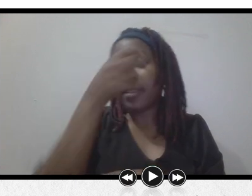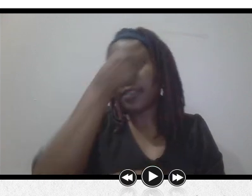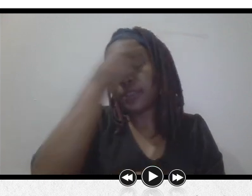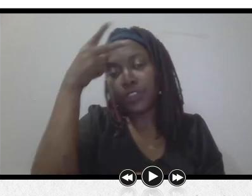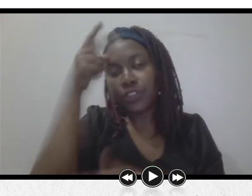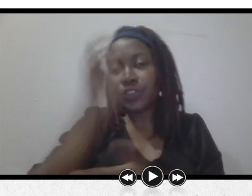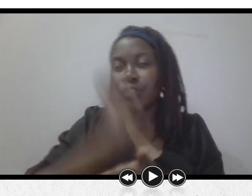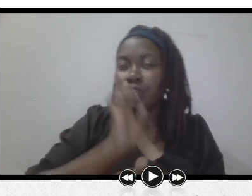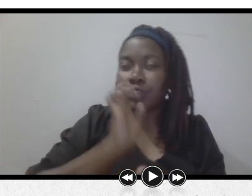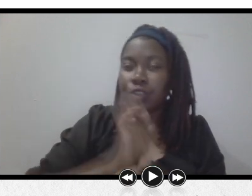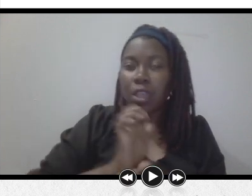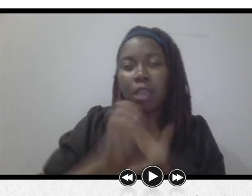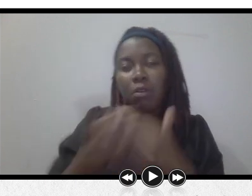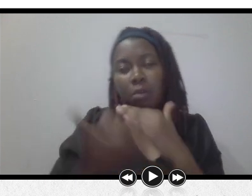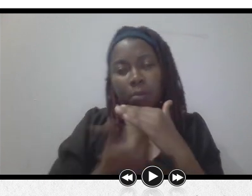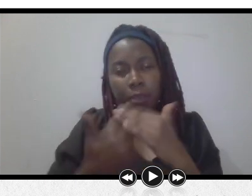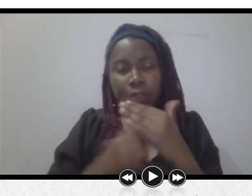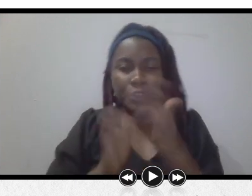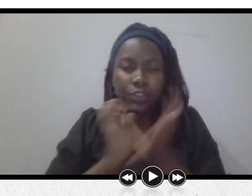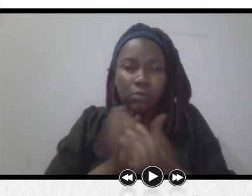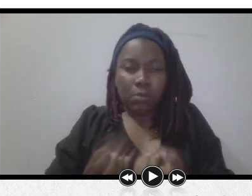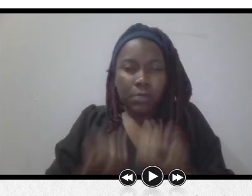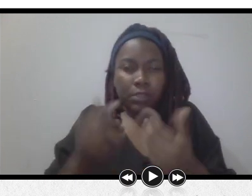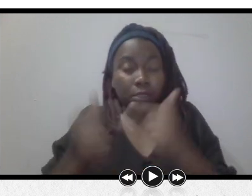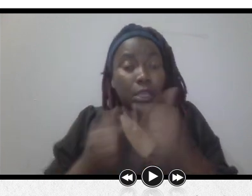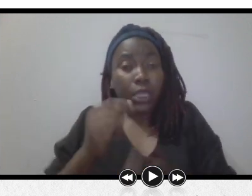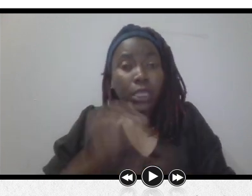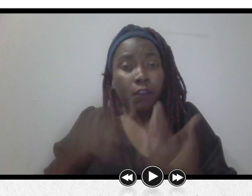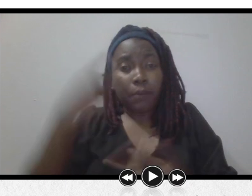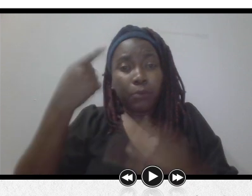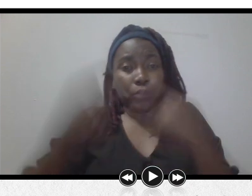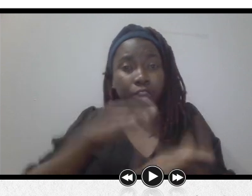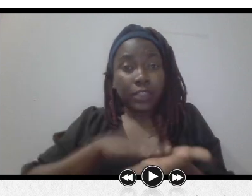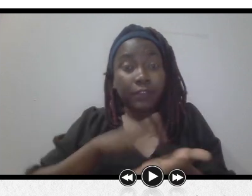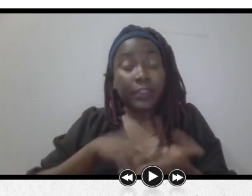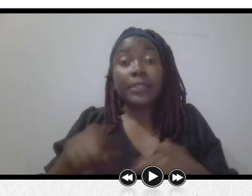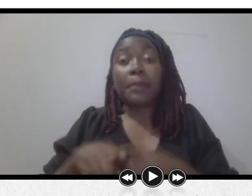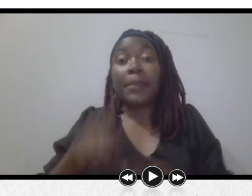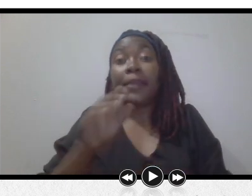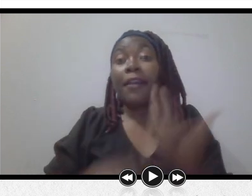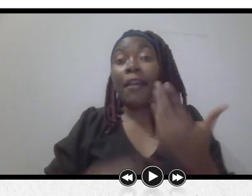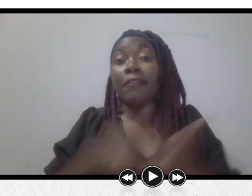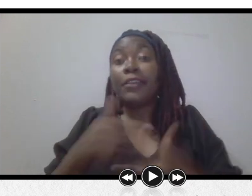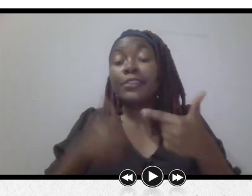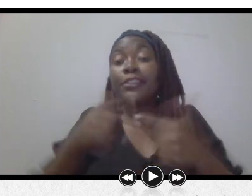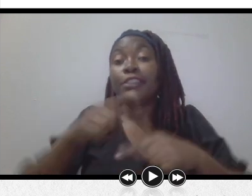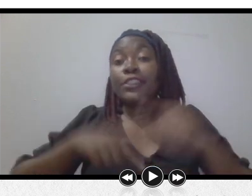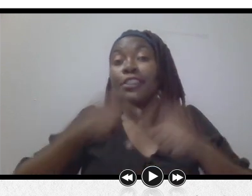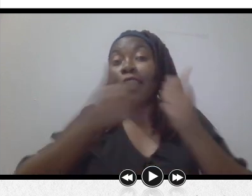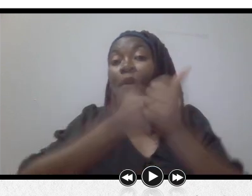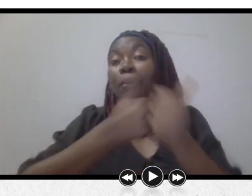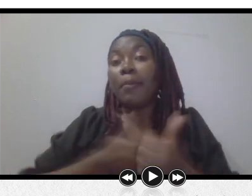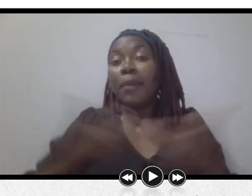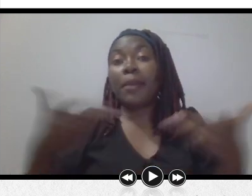quando as companhias estaduais prestavam o serviço, criavam suas políticas tarifárias e também criavam ali os seus instrumentos de acompanhamento